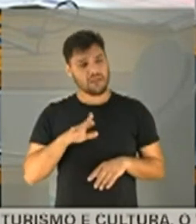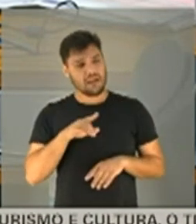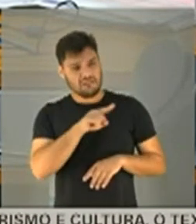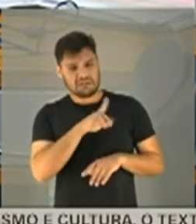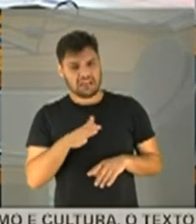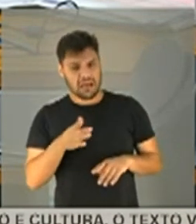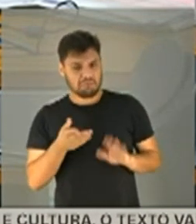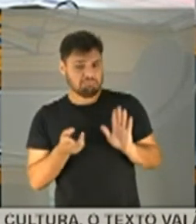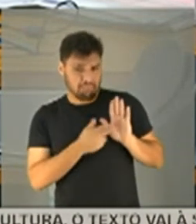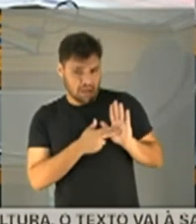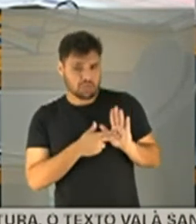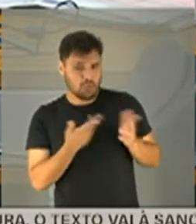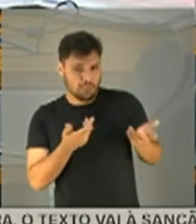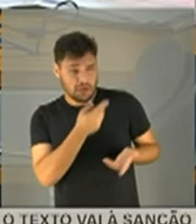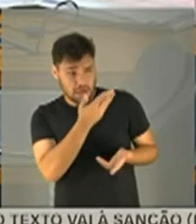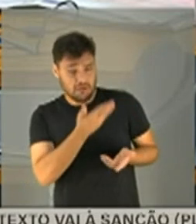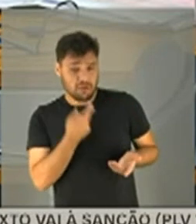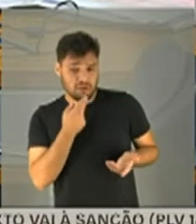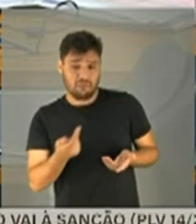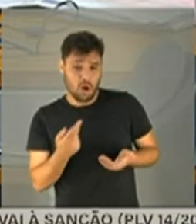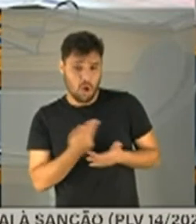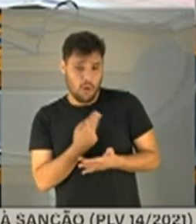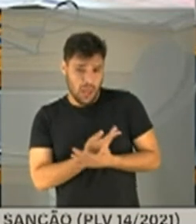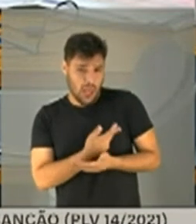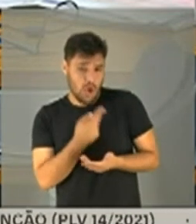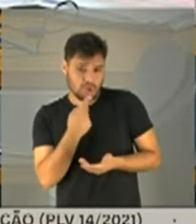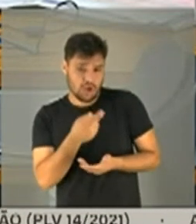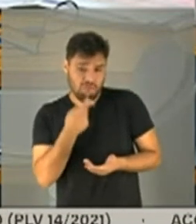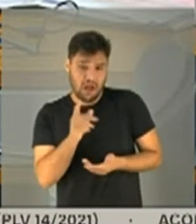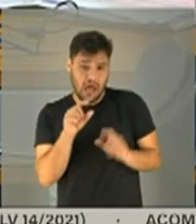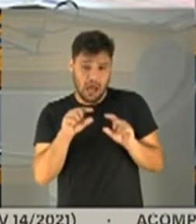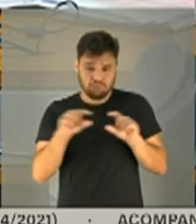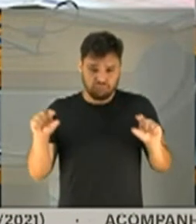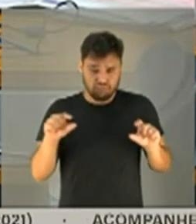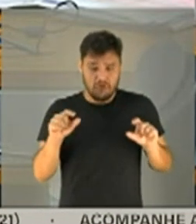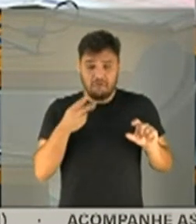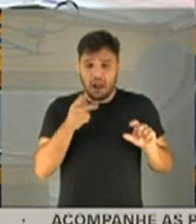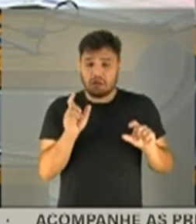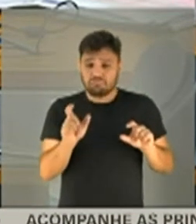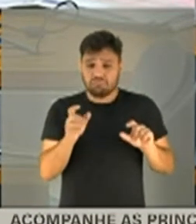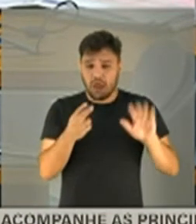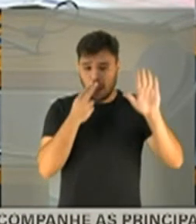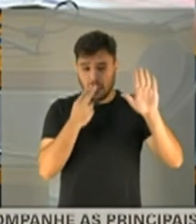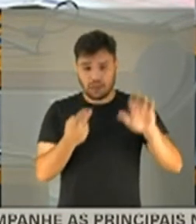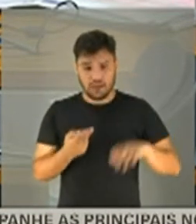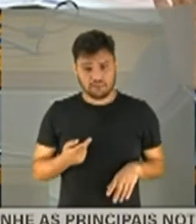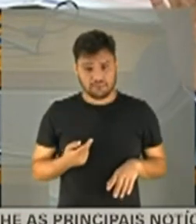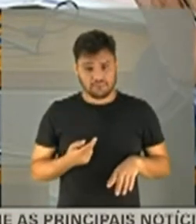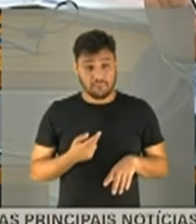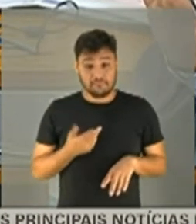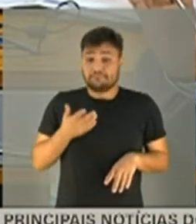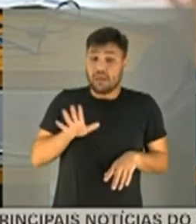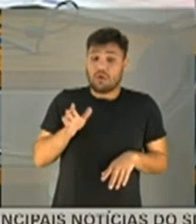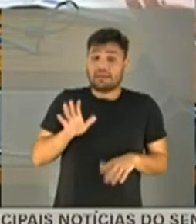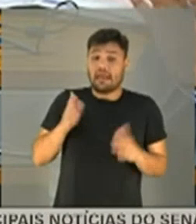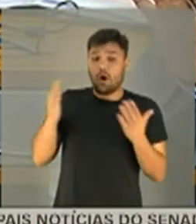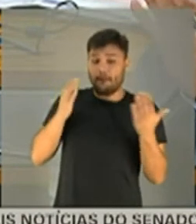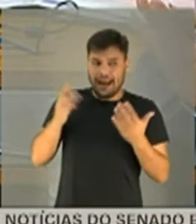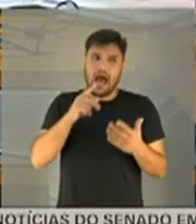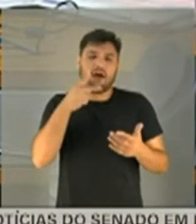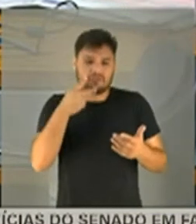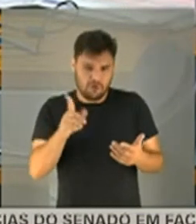senhor reconhece que foi um equívoco essa fala que o senhor usou sobre Hitler, dizendo que não queria comparar, o senhor